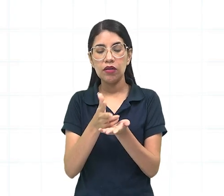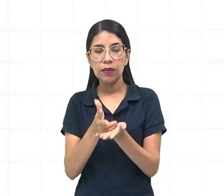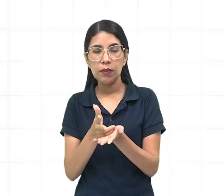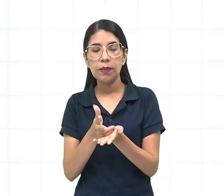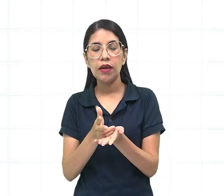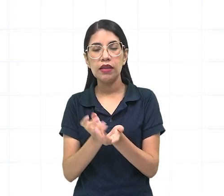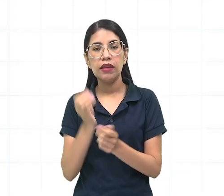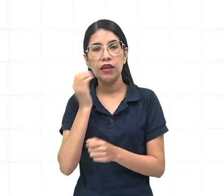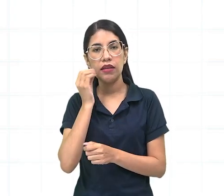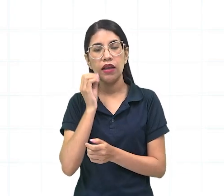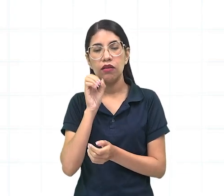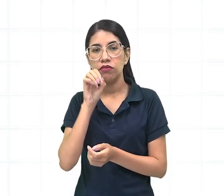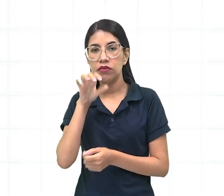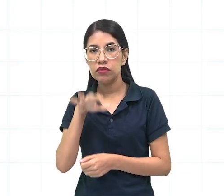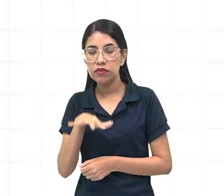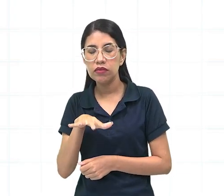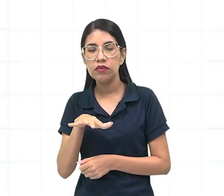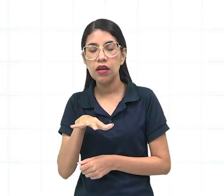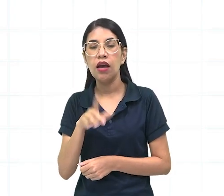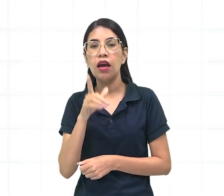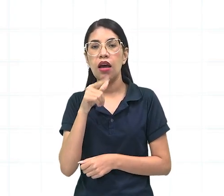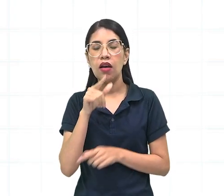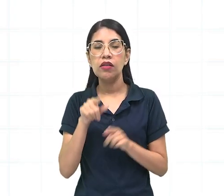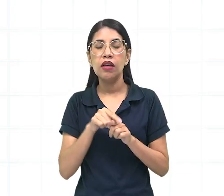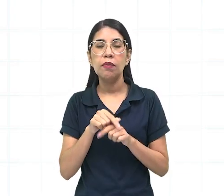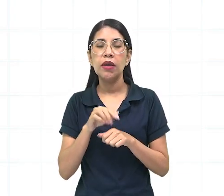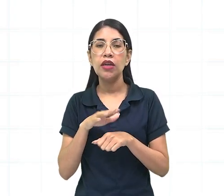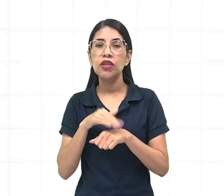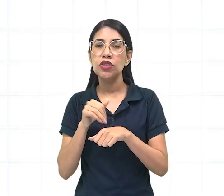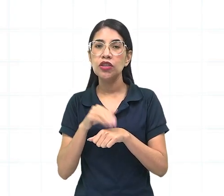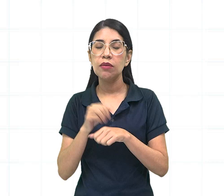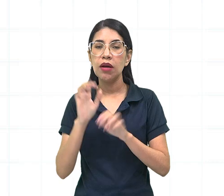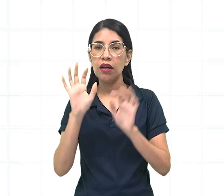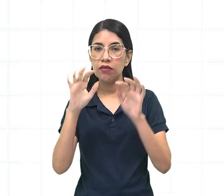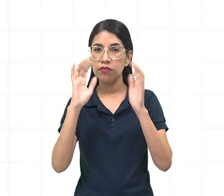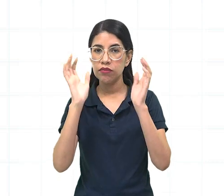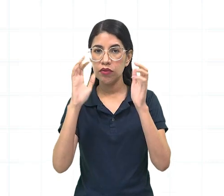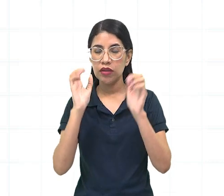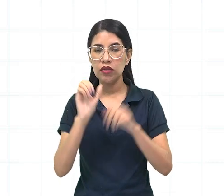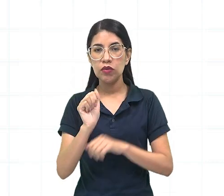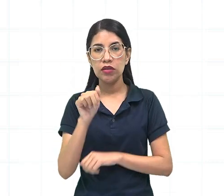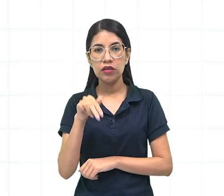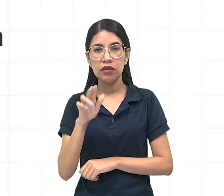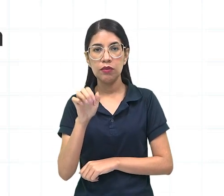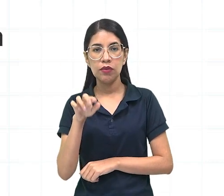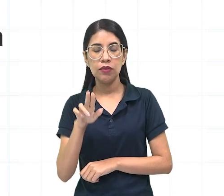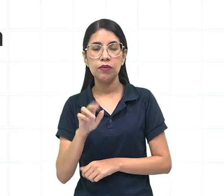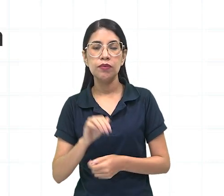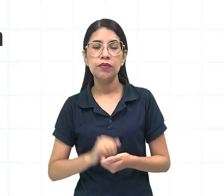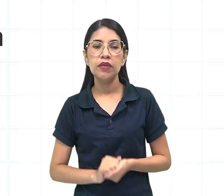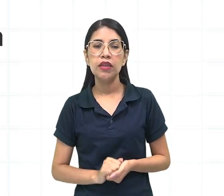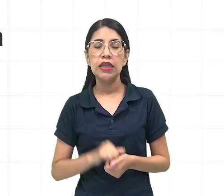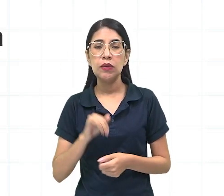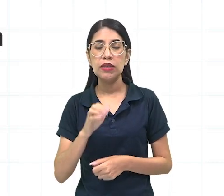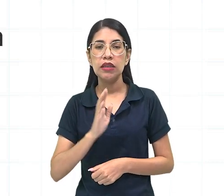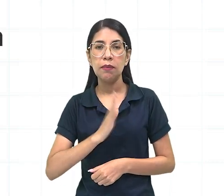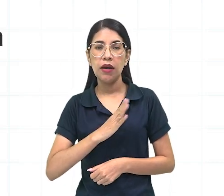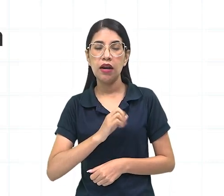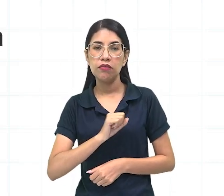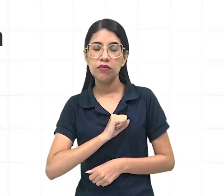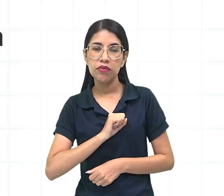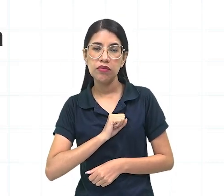a água que ela engoliu e chamar uma ambulância. Em caso de parada cardiorrespiratória, que é